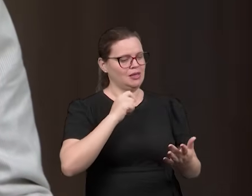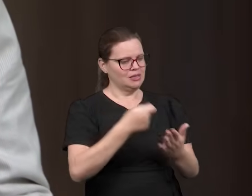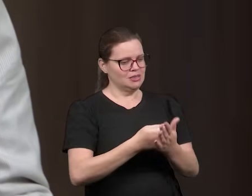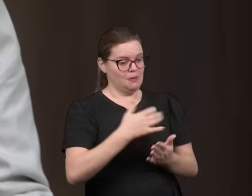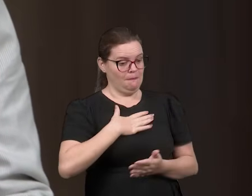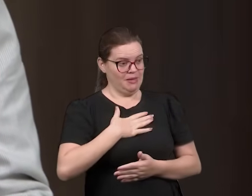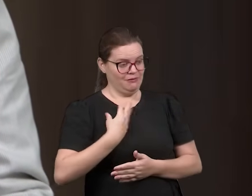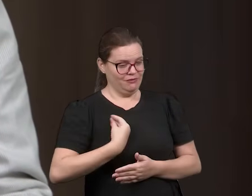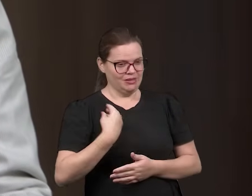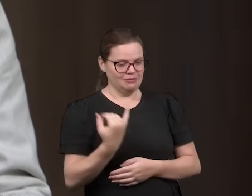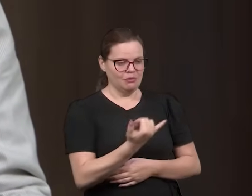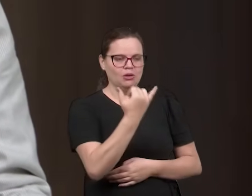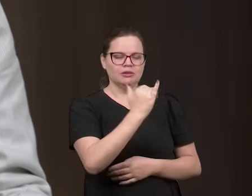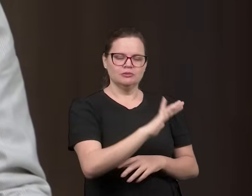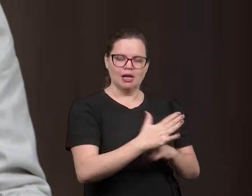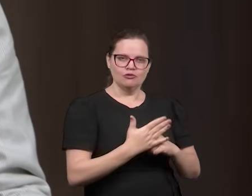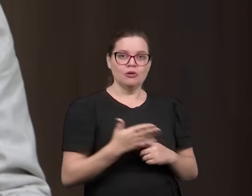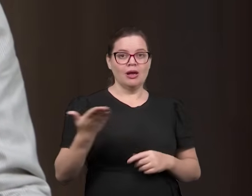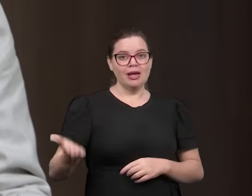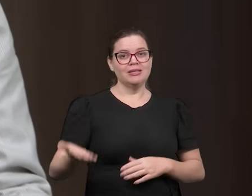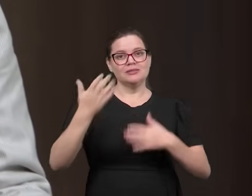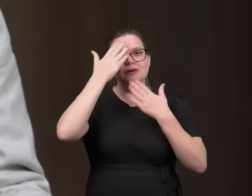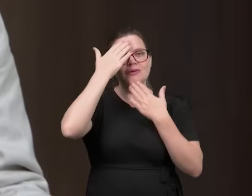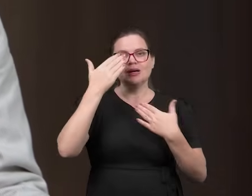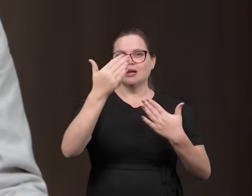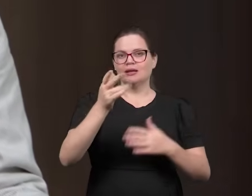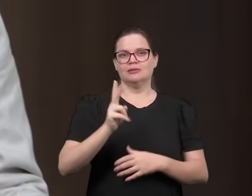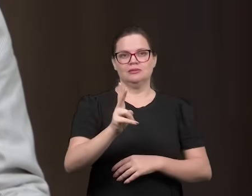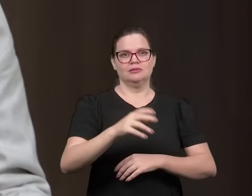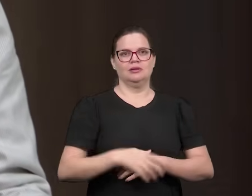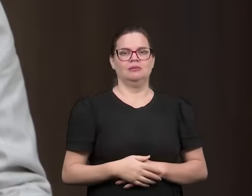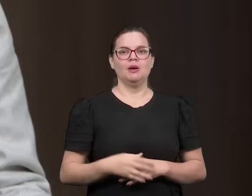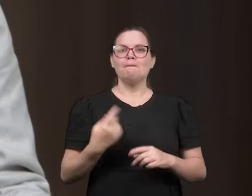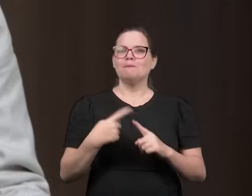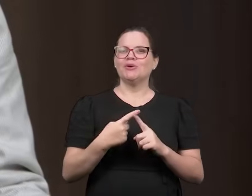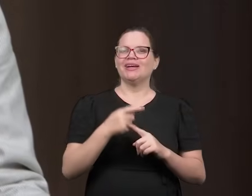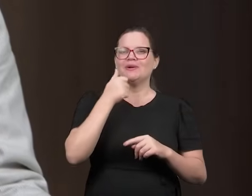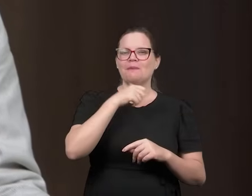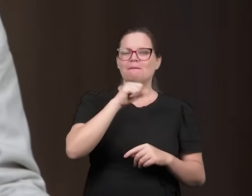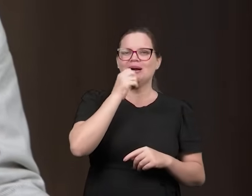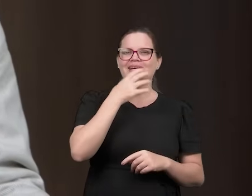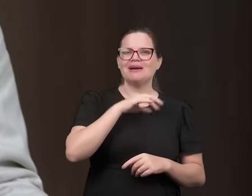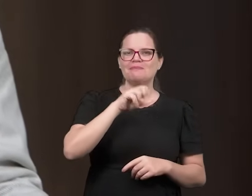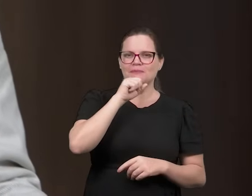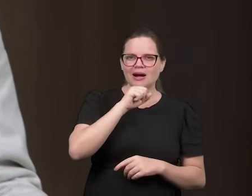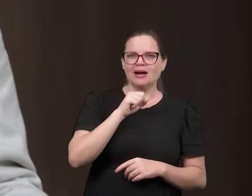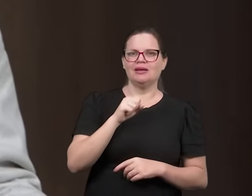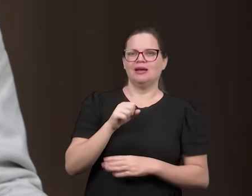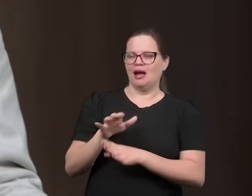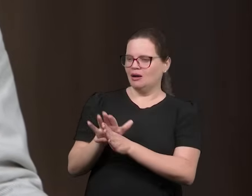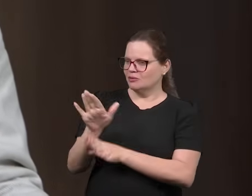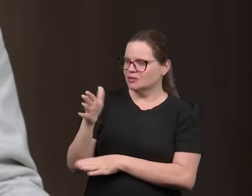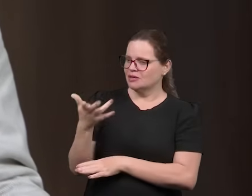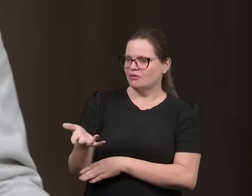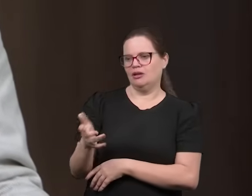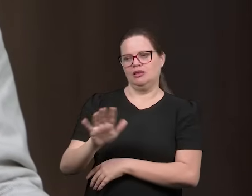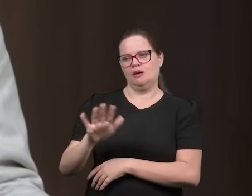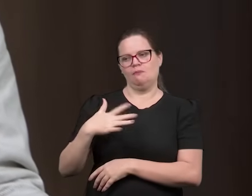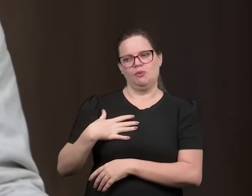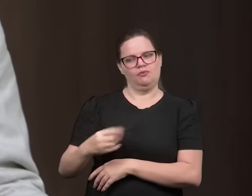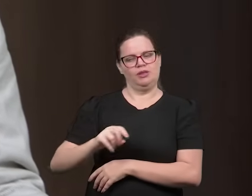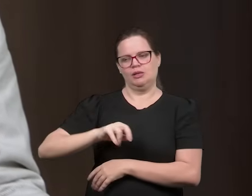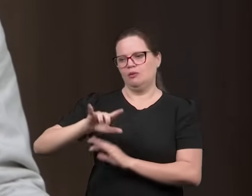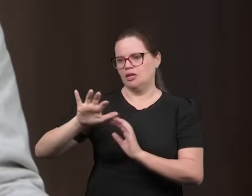importantes, que mostrou, não, filho, o caminho não é esse, porque o pai conhece o menino, né? A sua aptidão